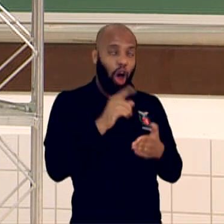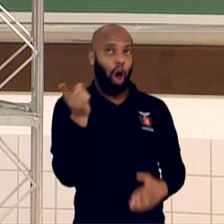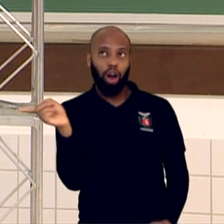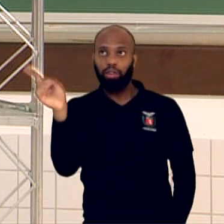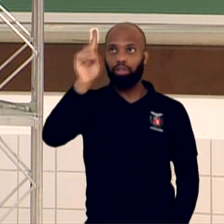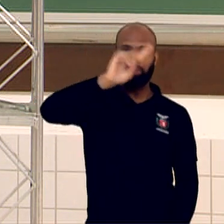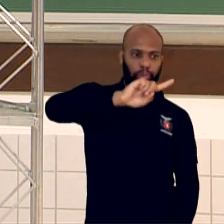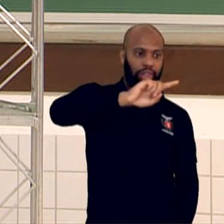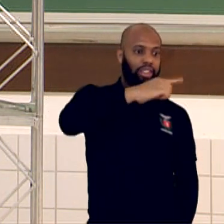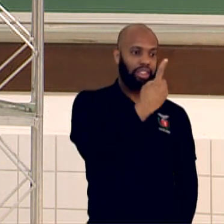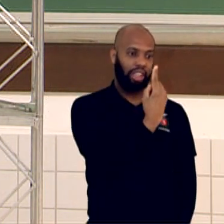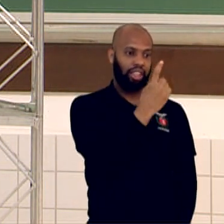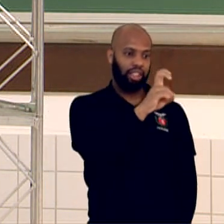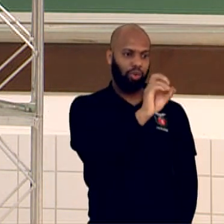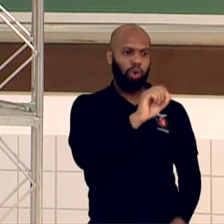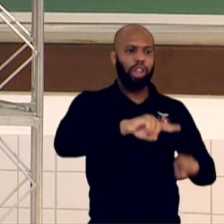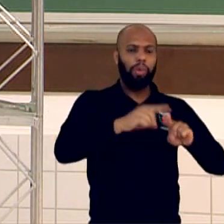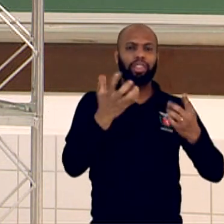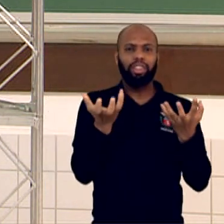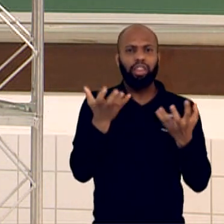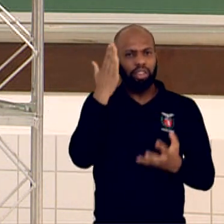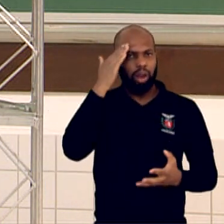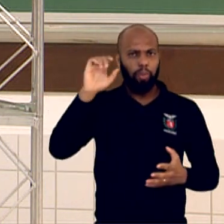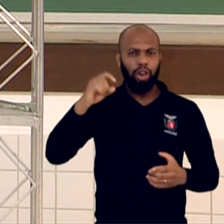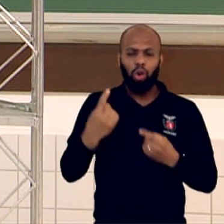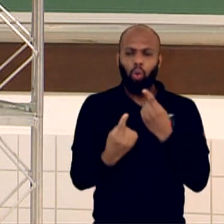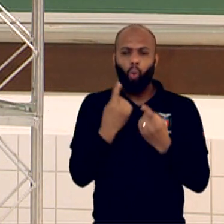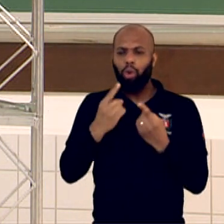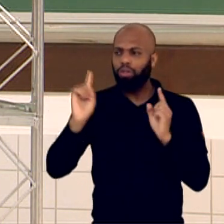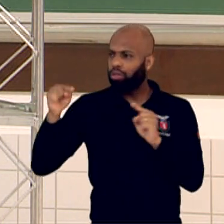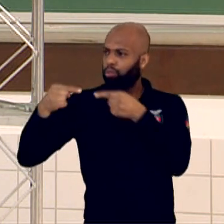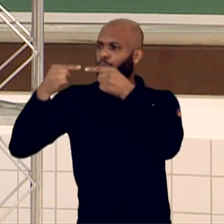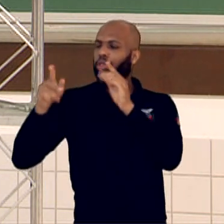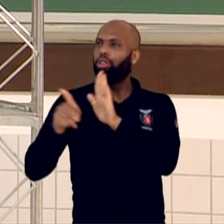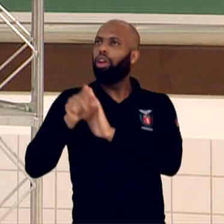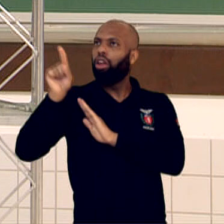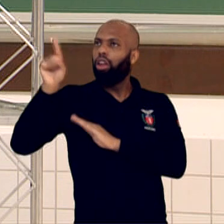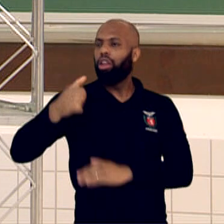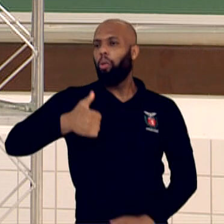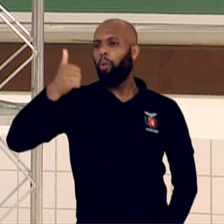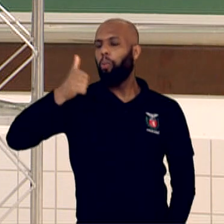primeiro quadrante, o arco correspondente é 30 graus. Beleza?